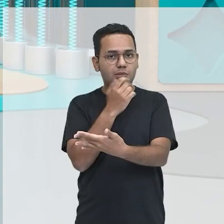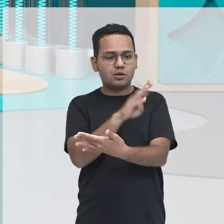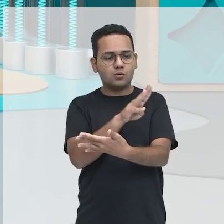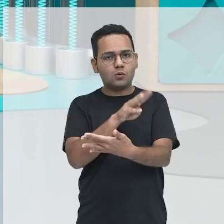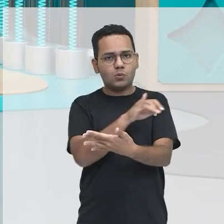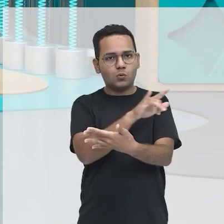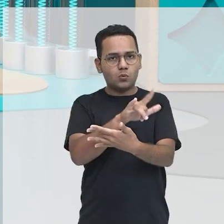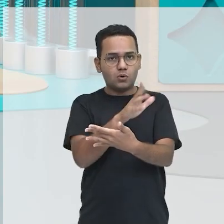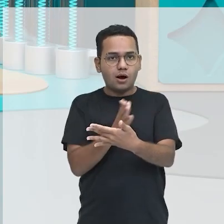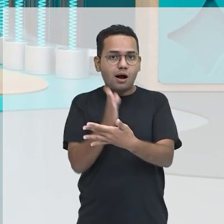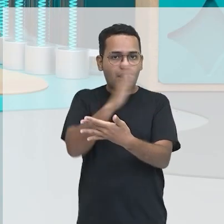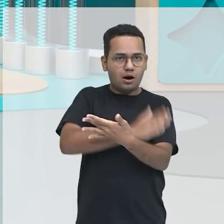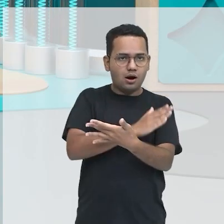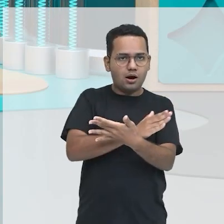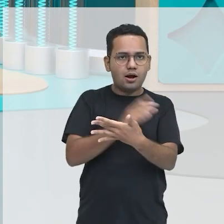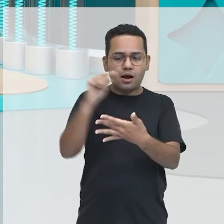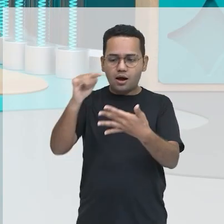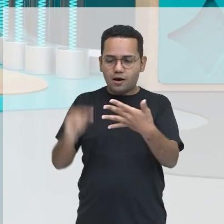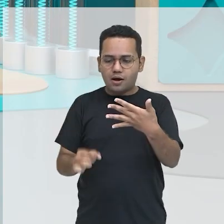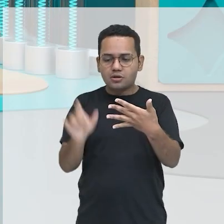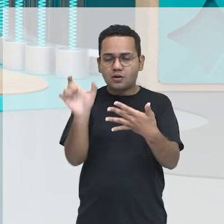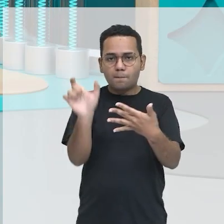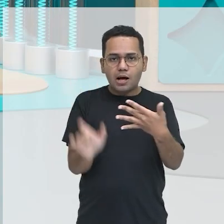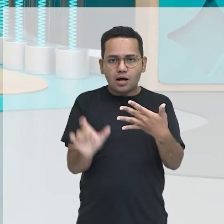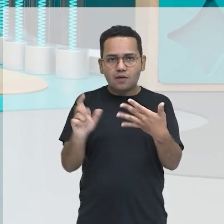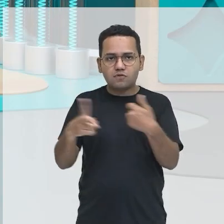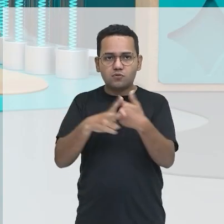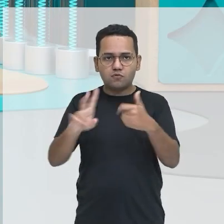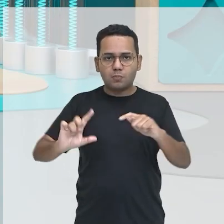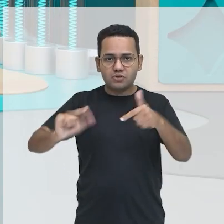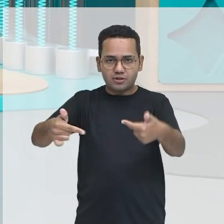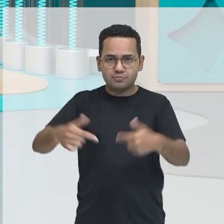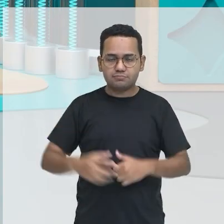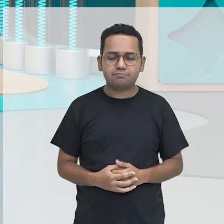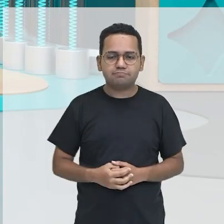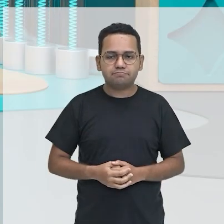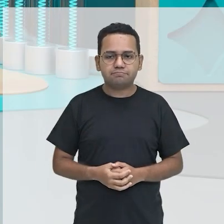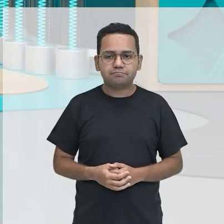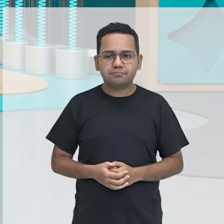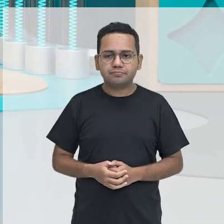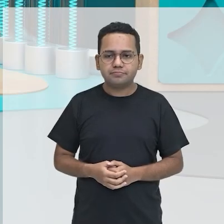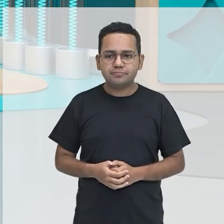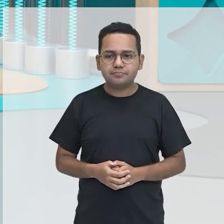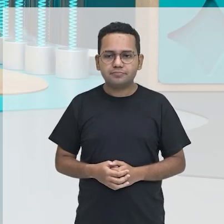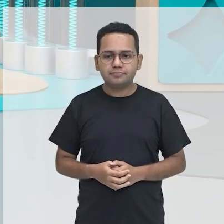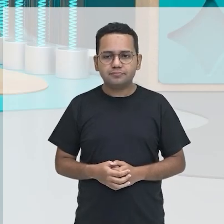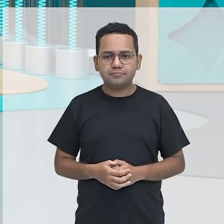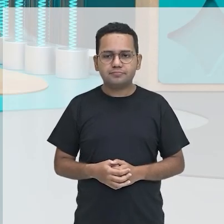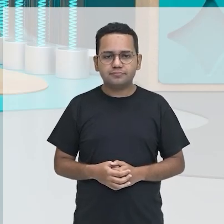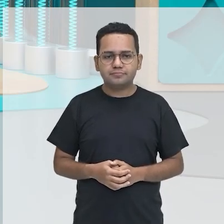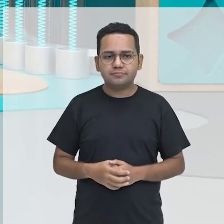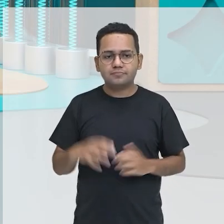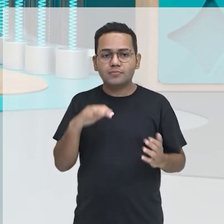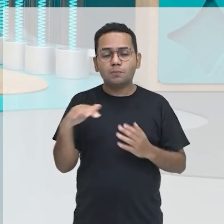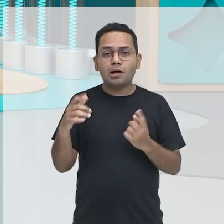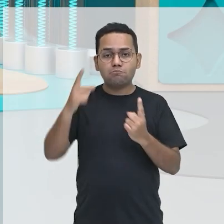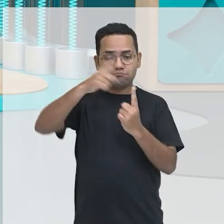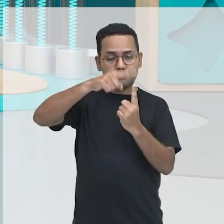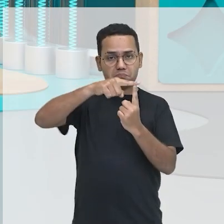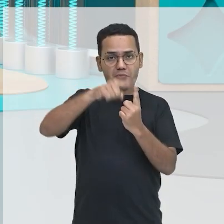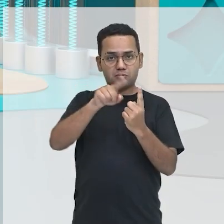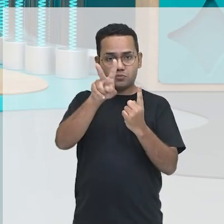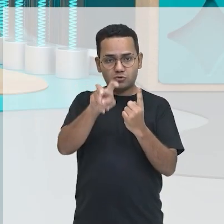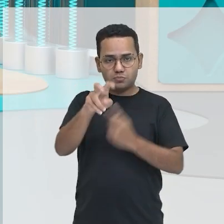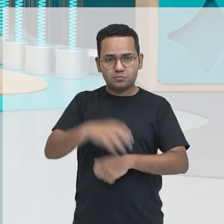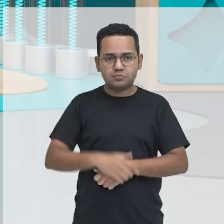no futuro, né? Projeta ela para o futuro. Vimos então a estrutura das condicionais do tipo 1, que tem